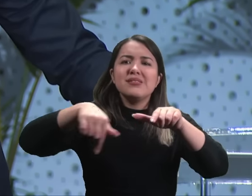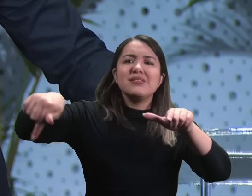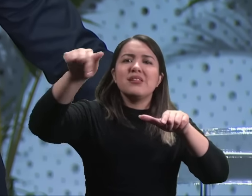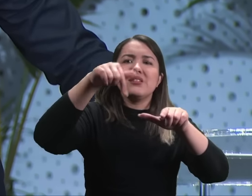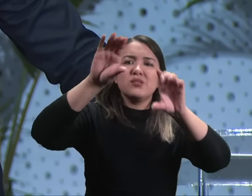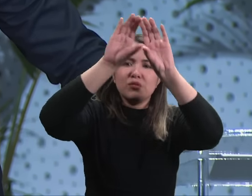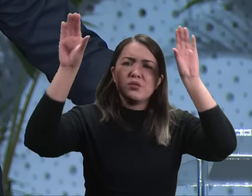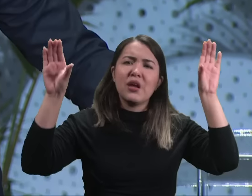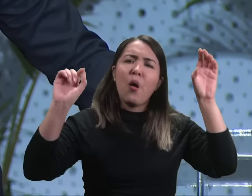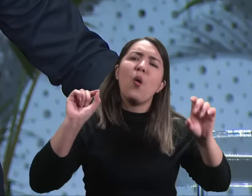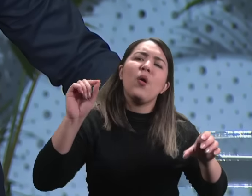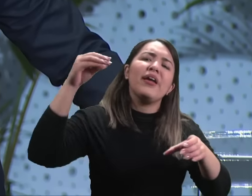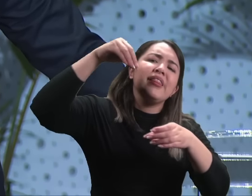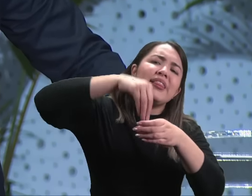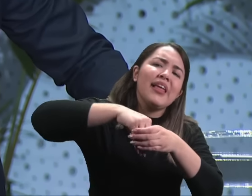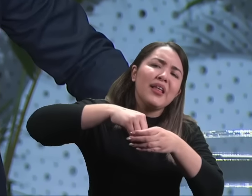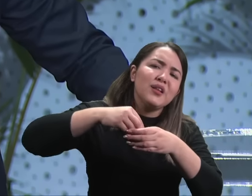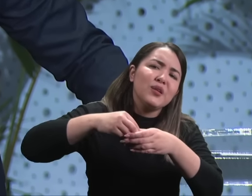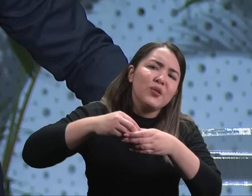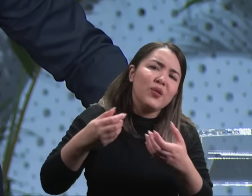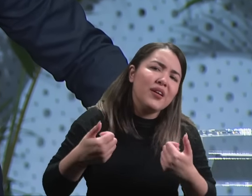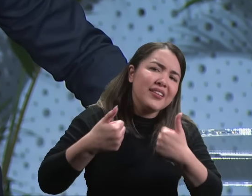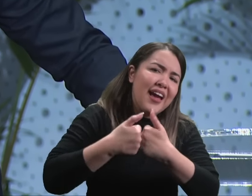que tem dentro dessa arca no santuário